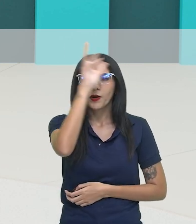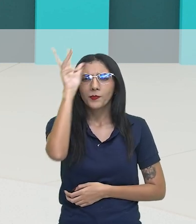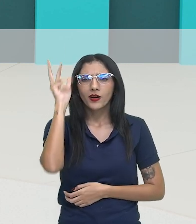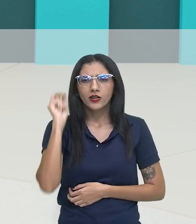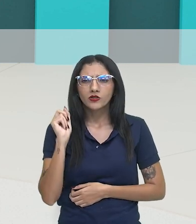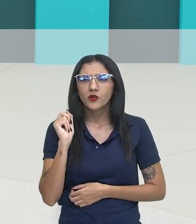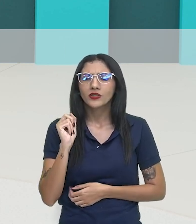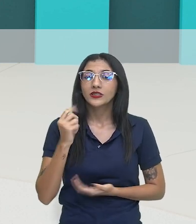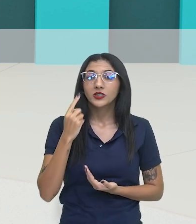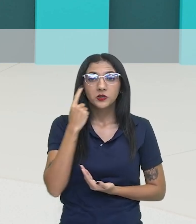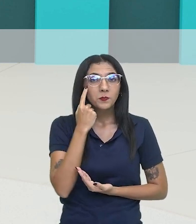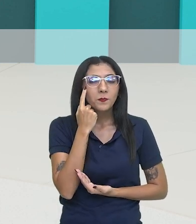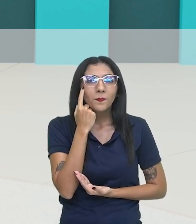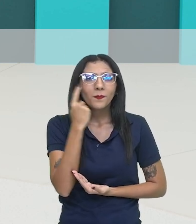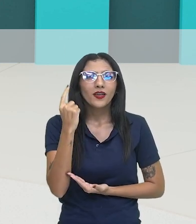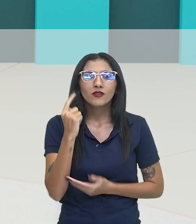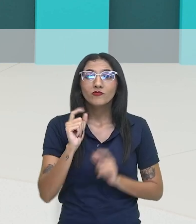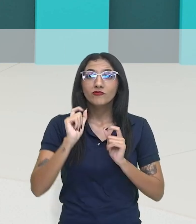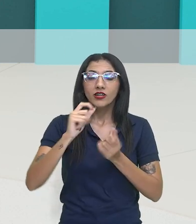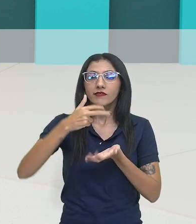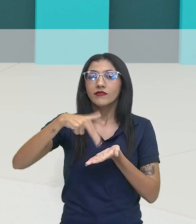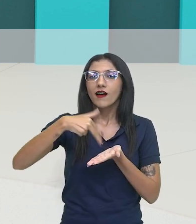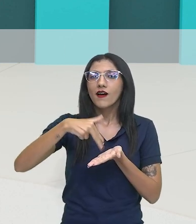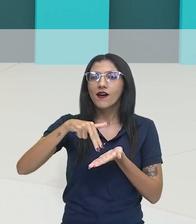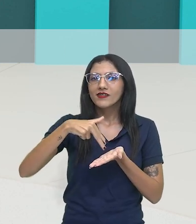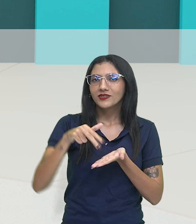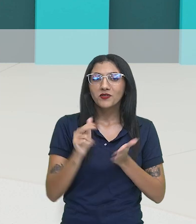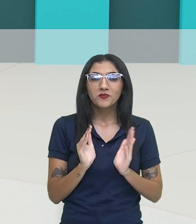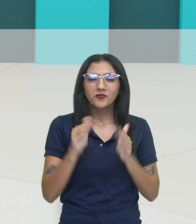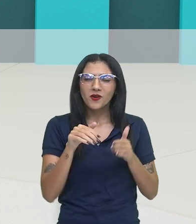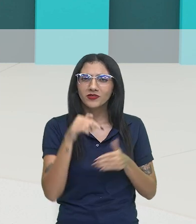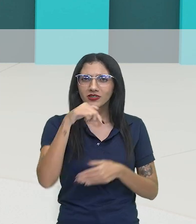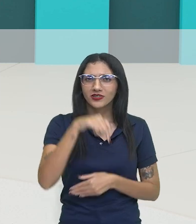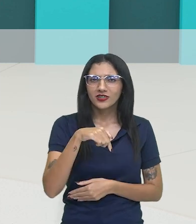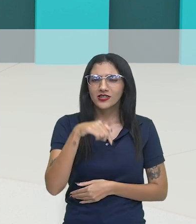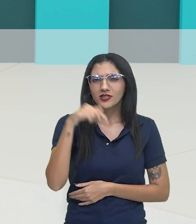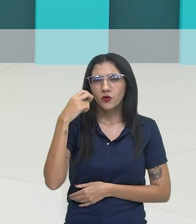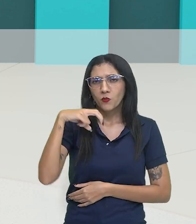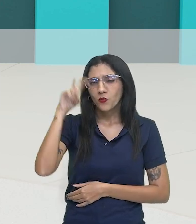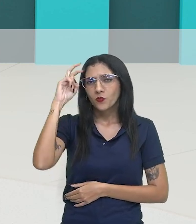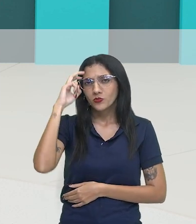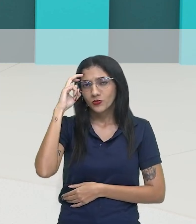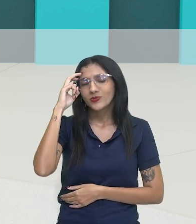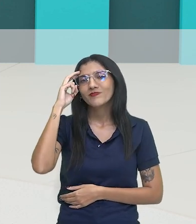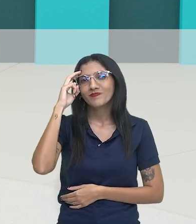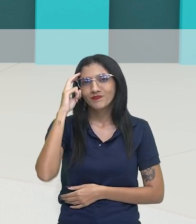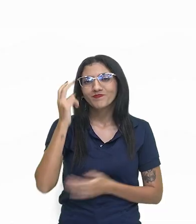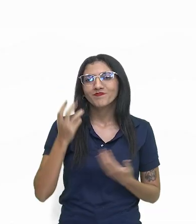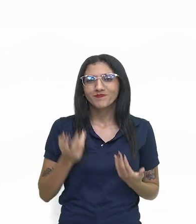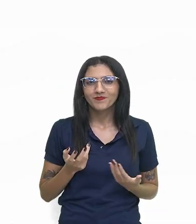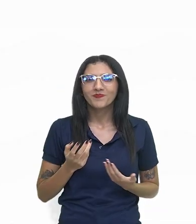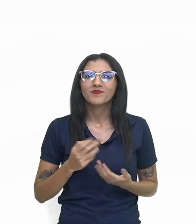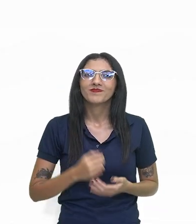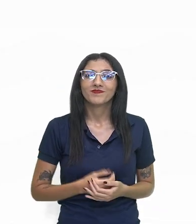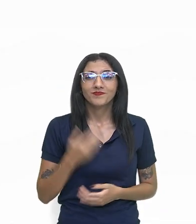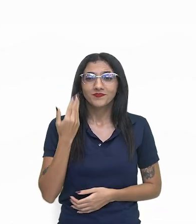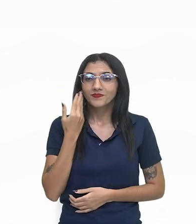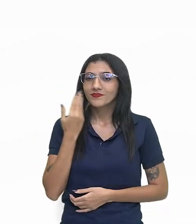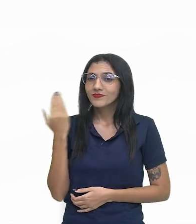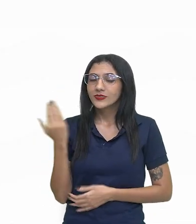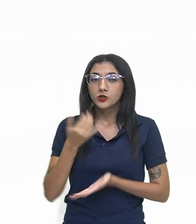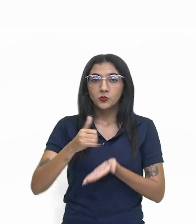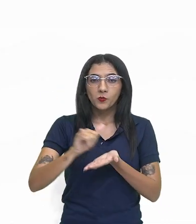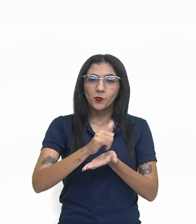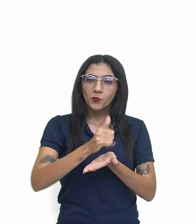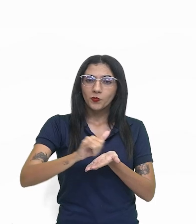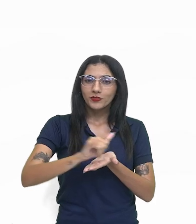gente pensa em quê? Quando a gente fala de dança, voltado para a nossa cultura, justamente disso, do boi bumbá.